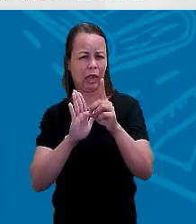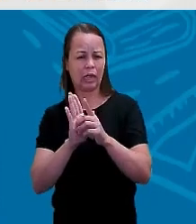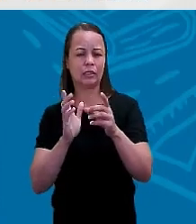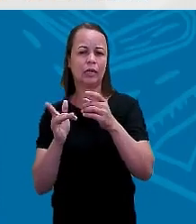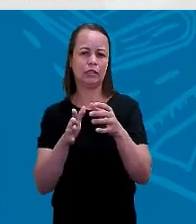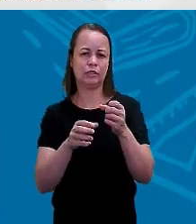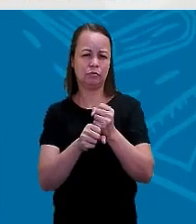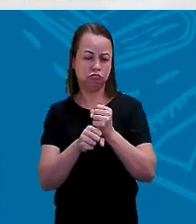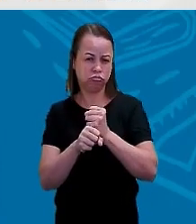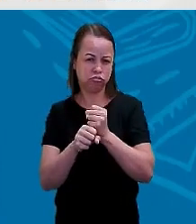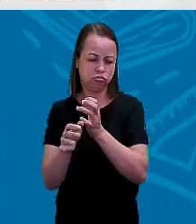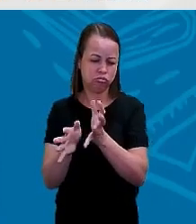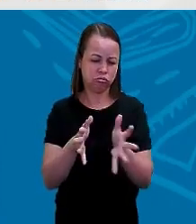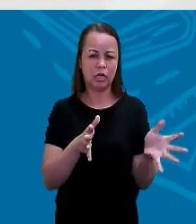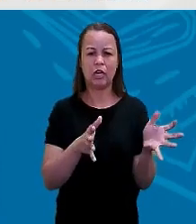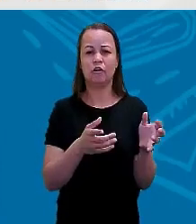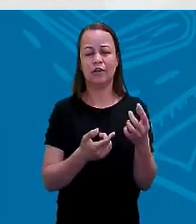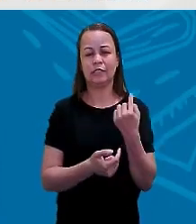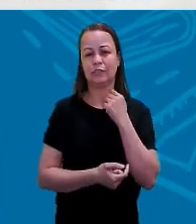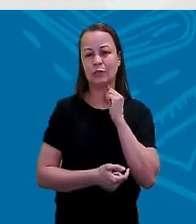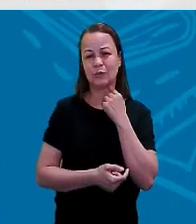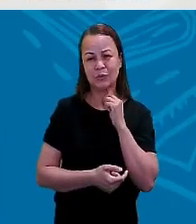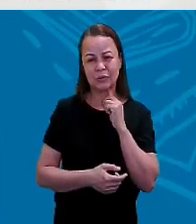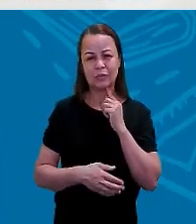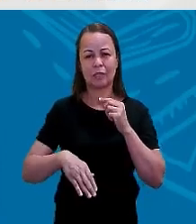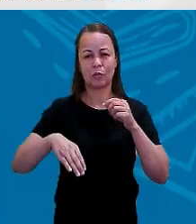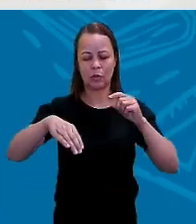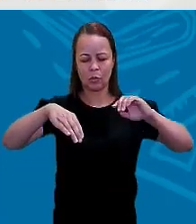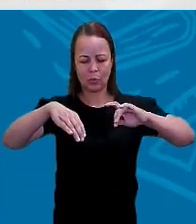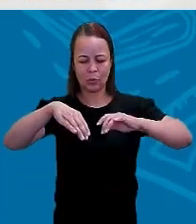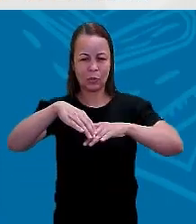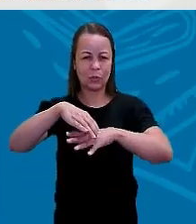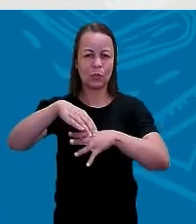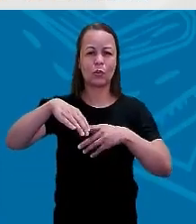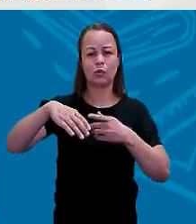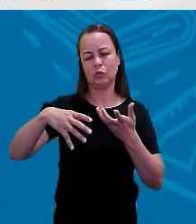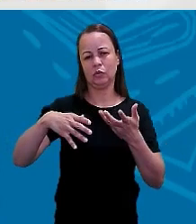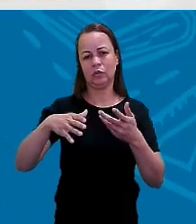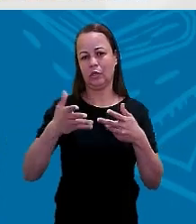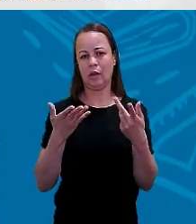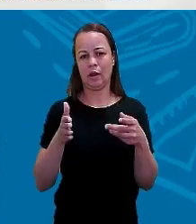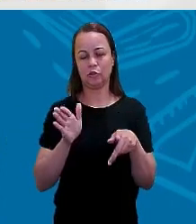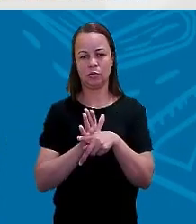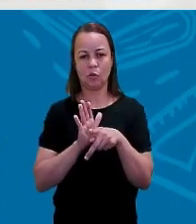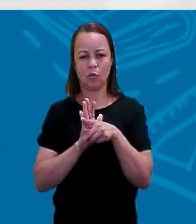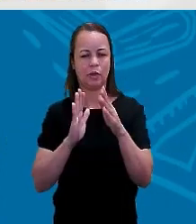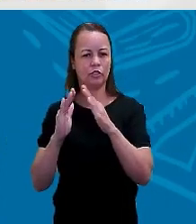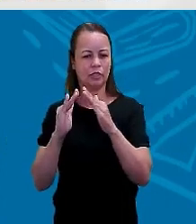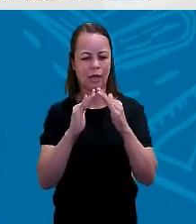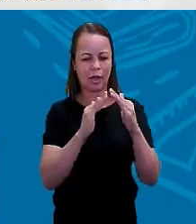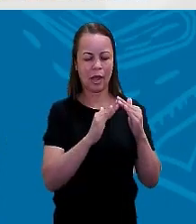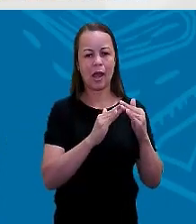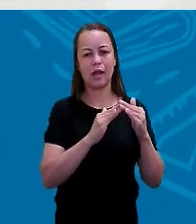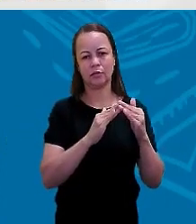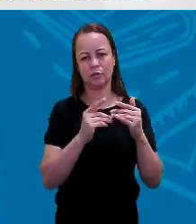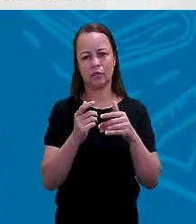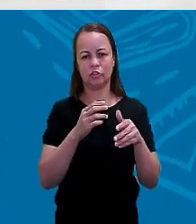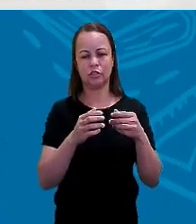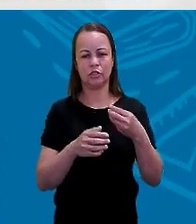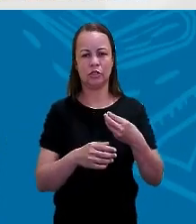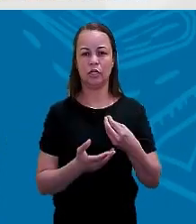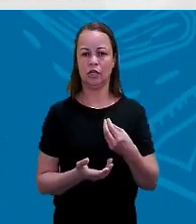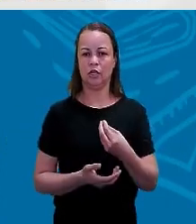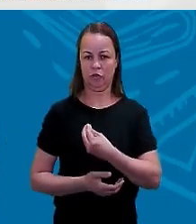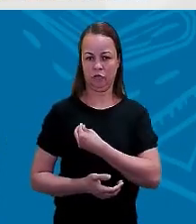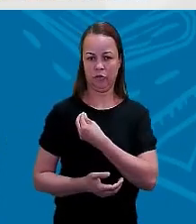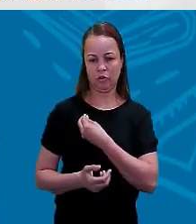sendo contaminado com muito esgoto ali das próprias casas da população, das populações ribeirinhas que vivem ali